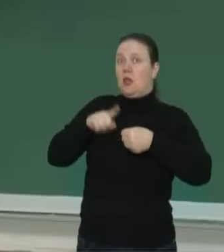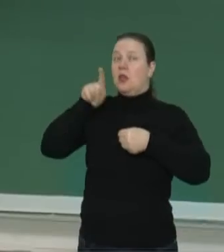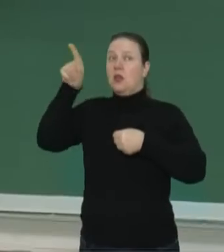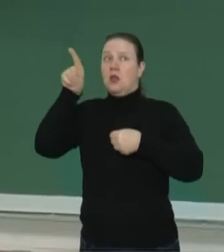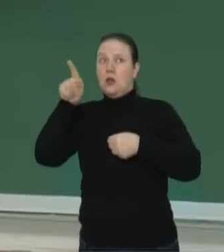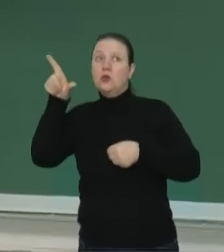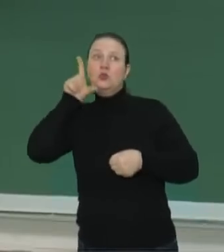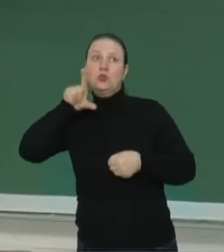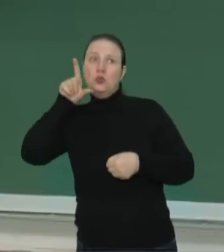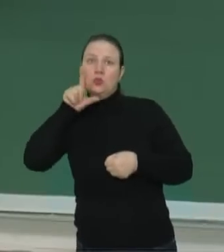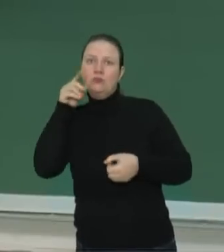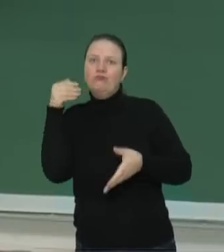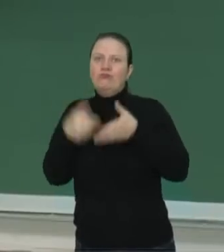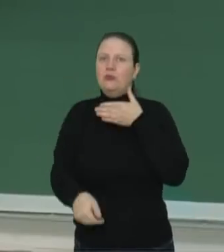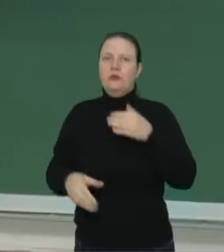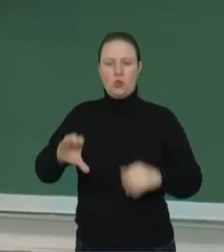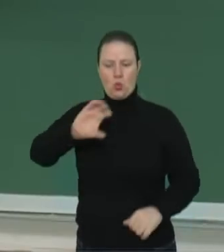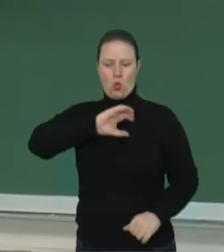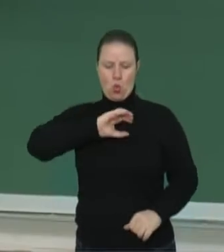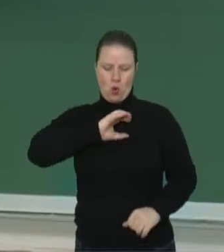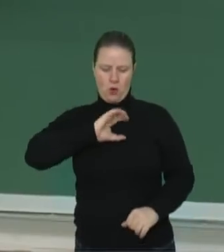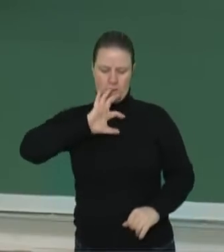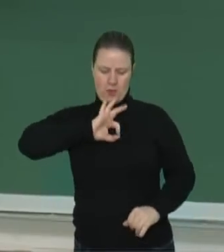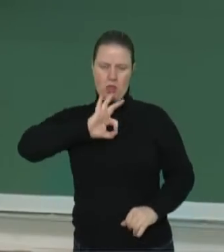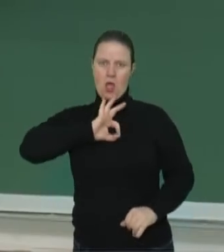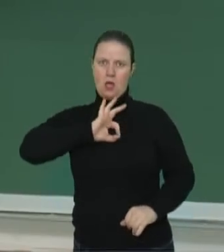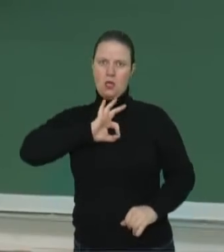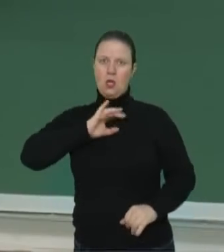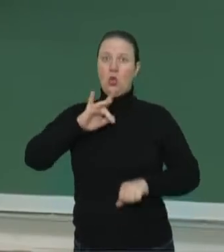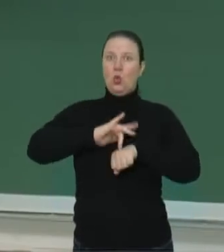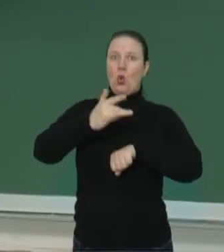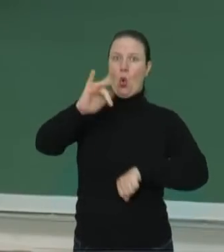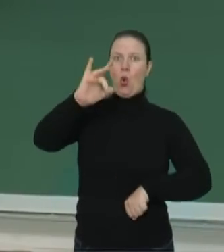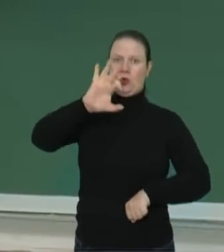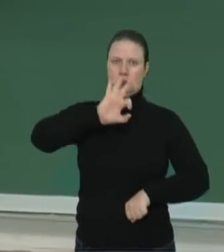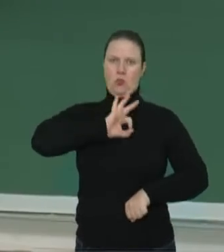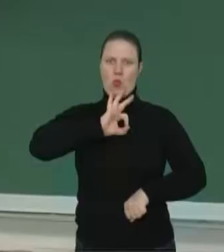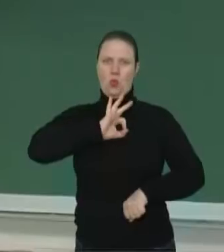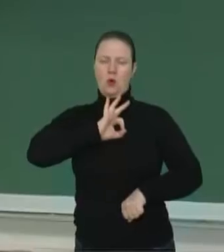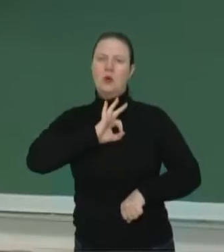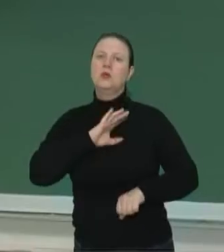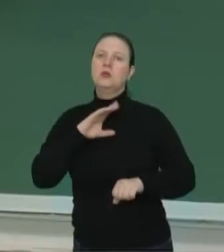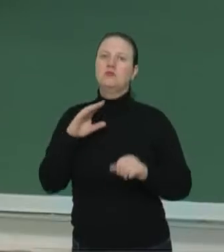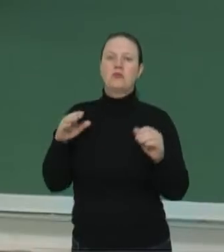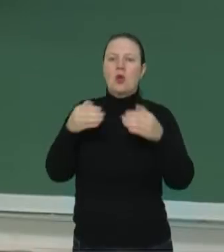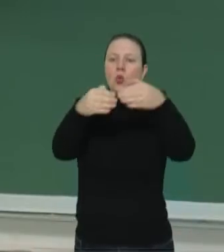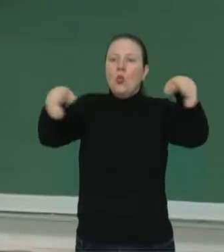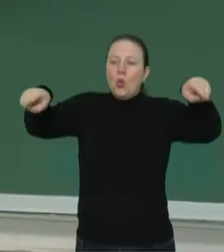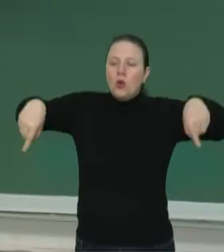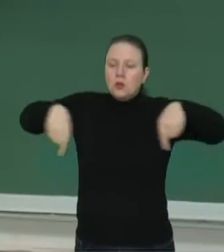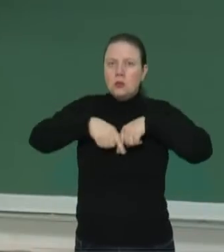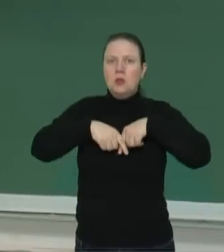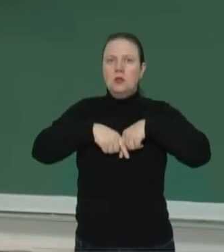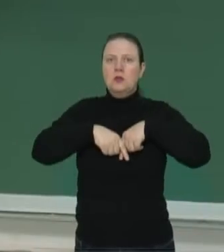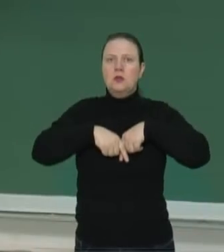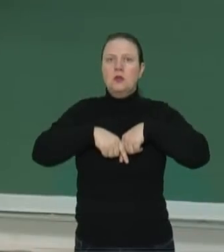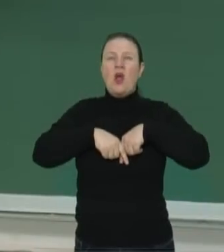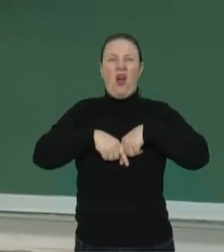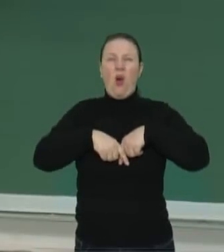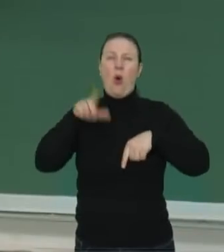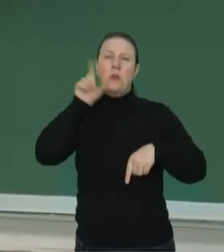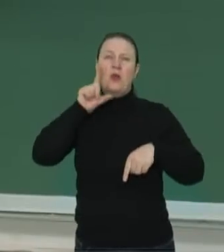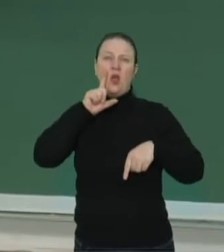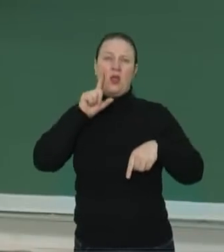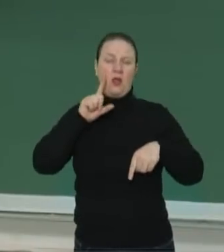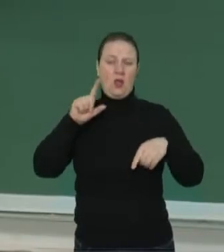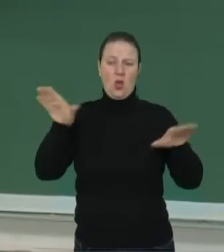eles perderam a medalha de ouro do Pan-Americano. O ginásio onde isso aconteceu nem existe mais. Os americanos demoliram o